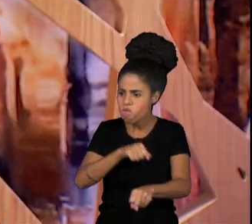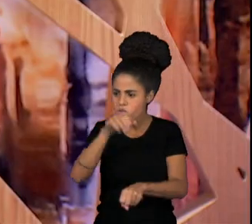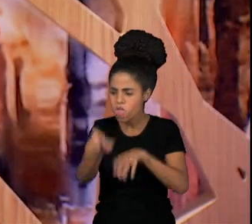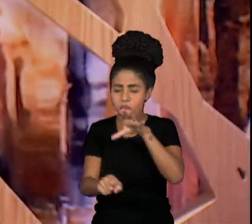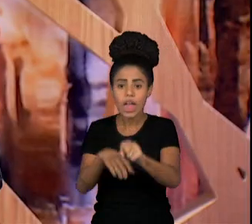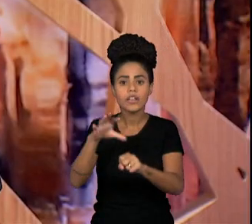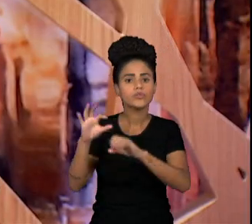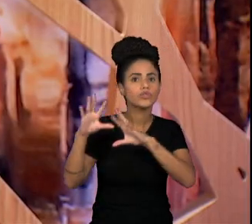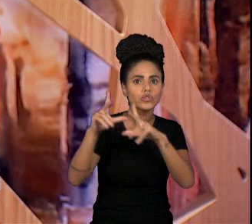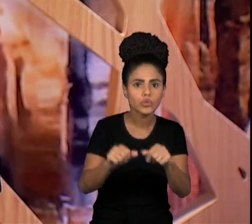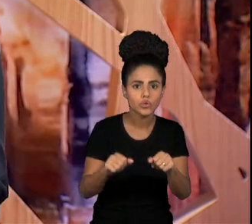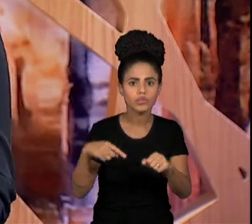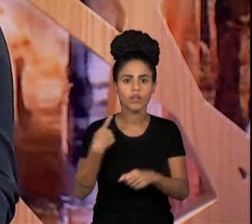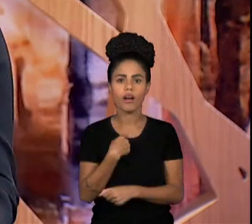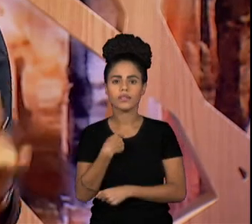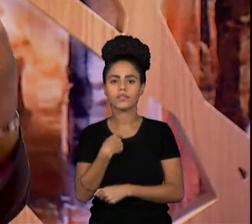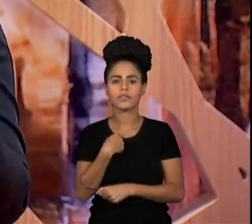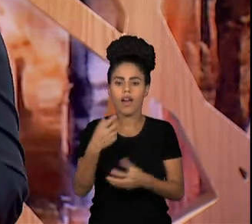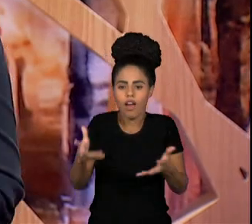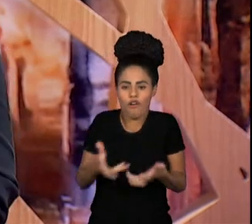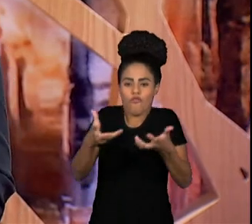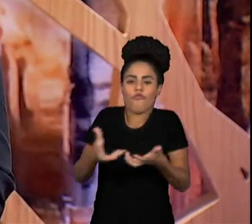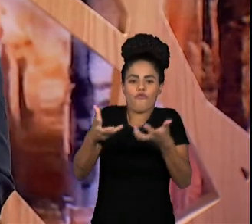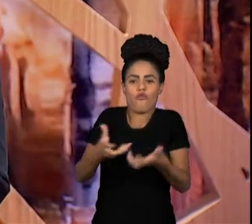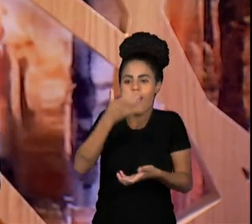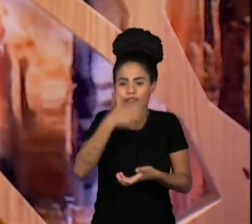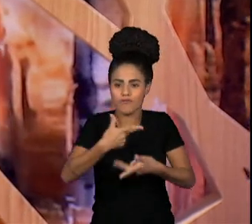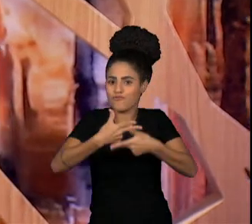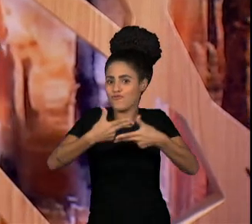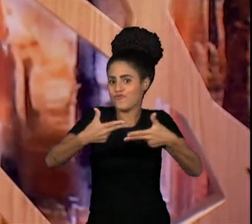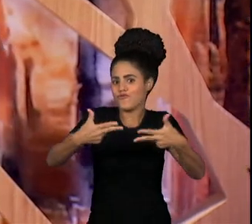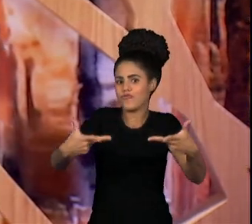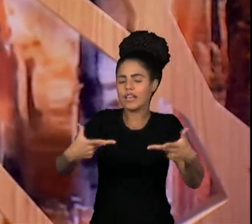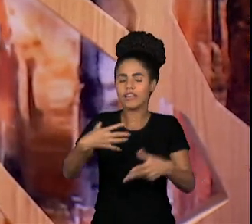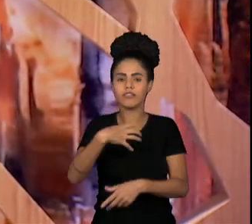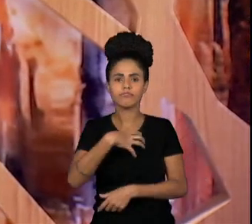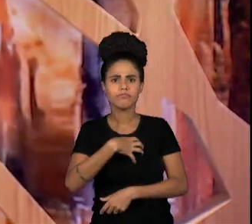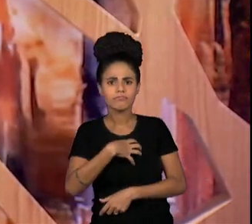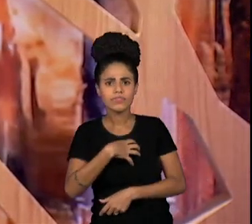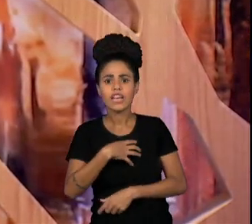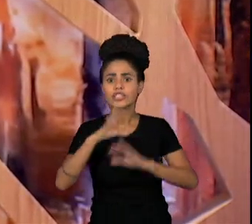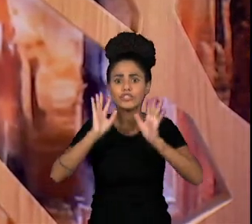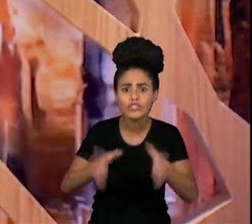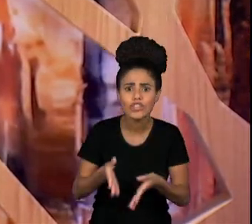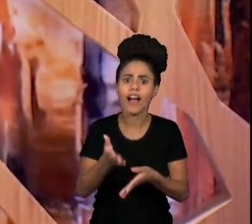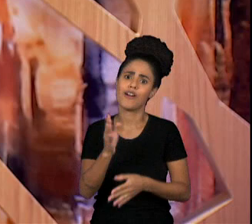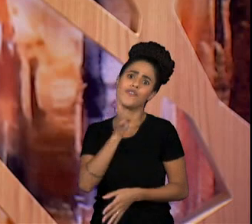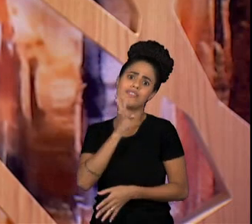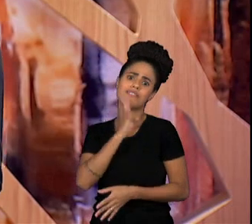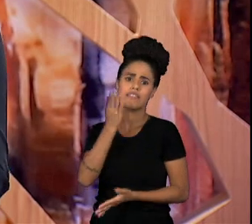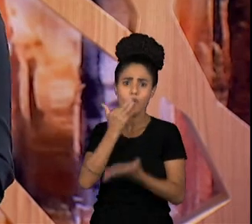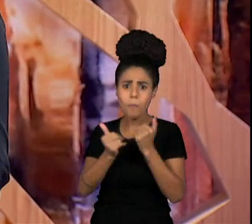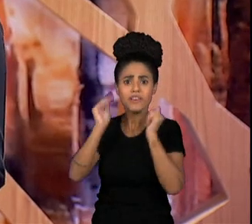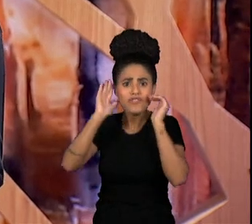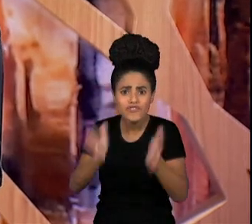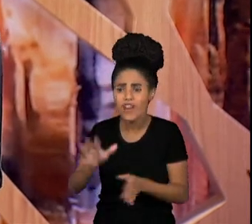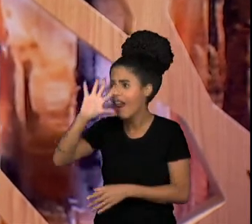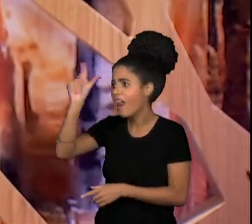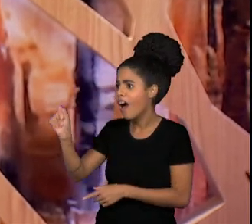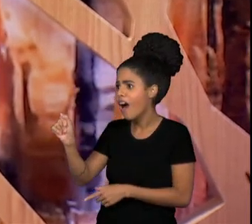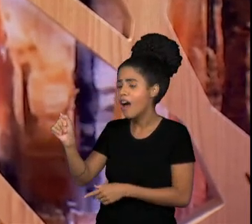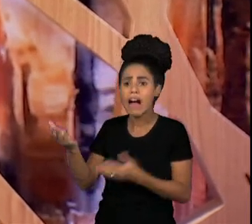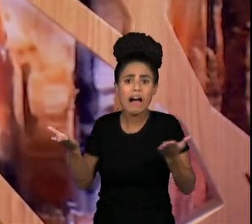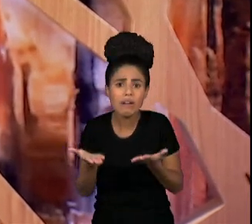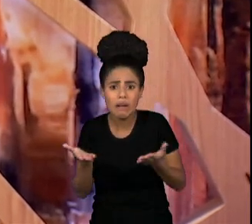alimentação saudável, vamos comer verde, vamos comer folhas, vamos comer... É uma coisa que o africano já estava comendo. Só que agora virou chique,